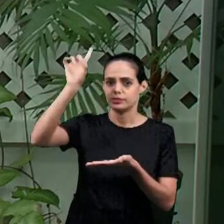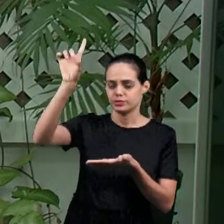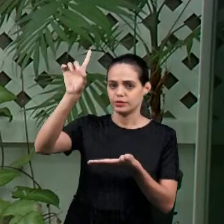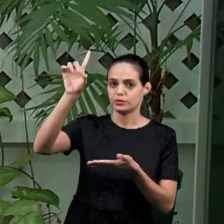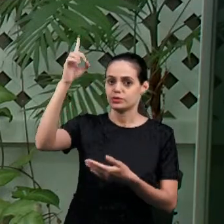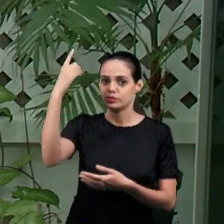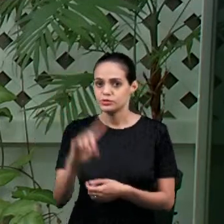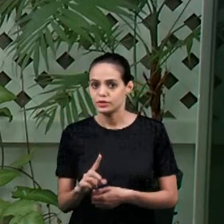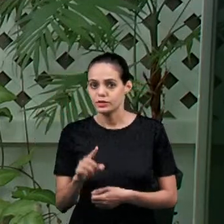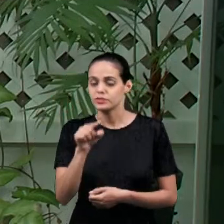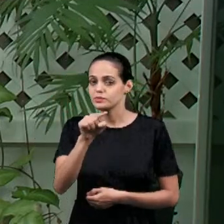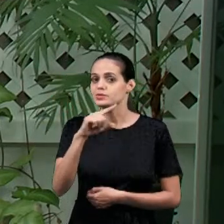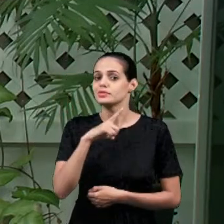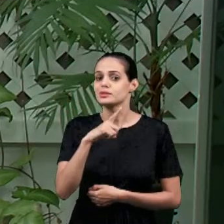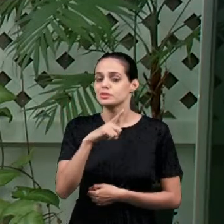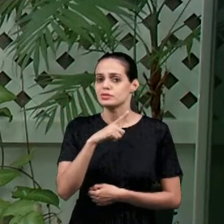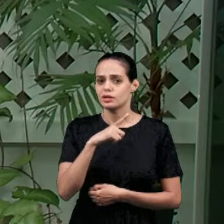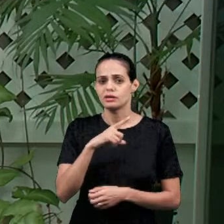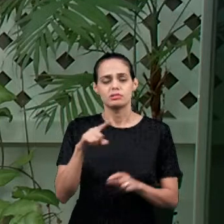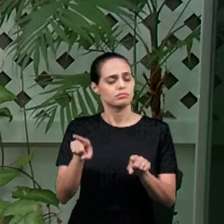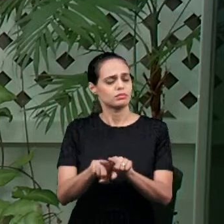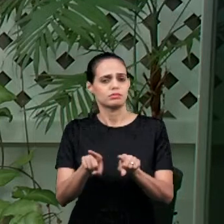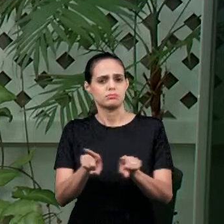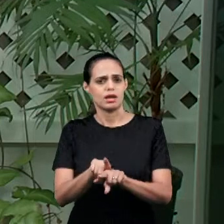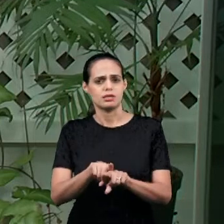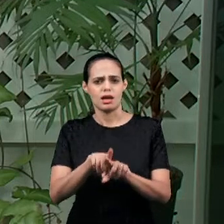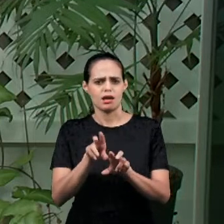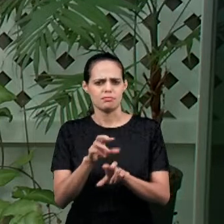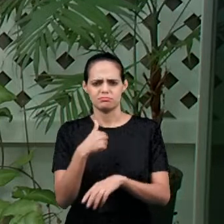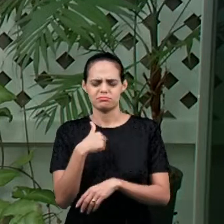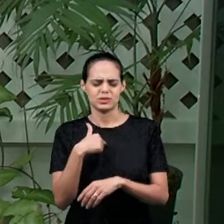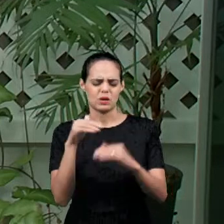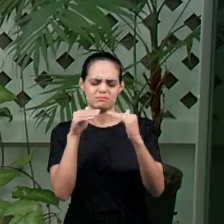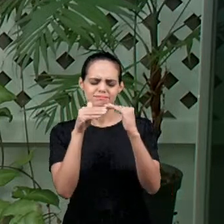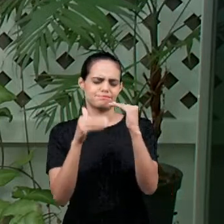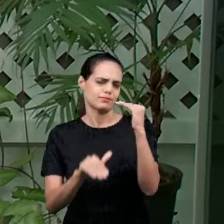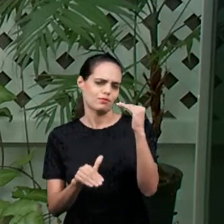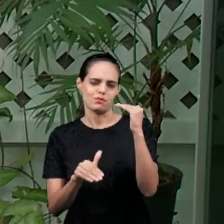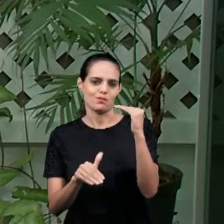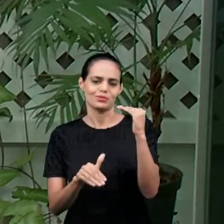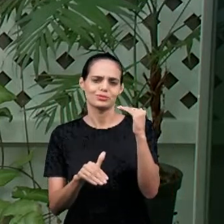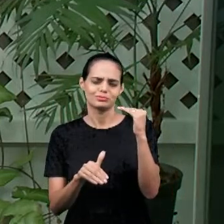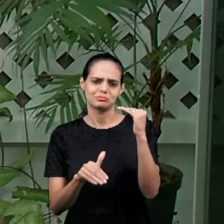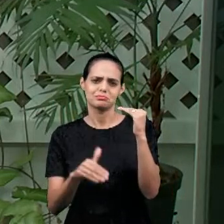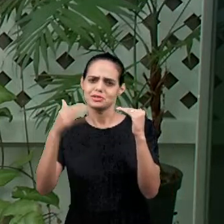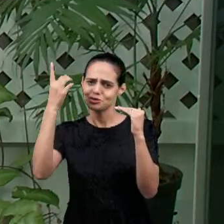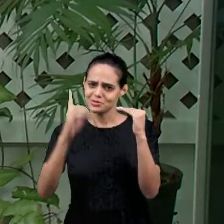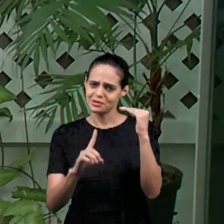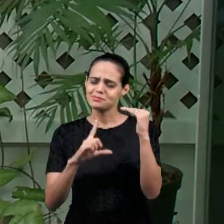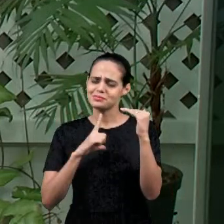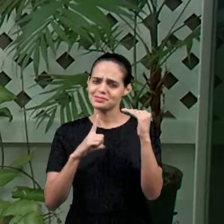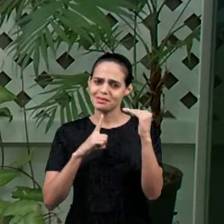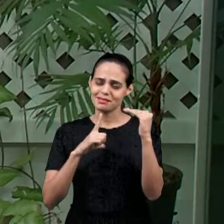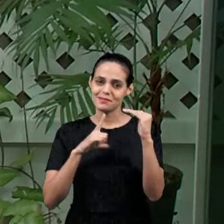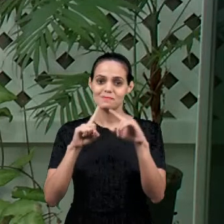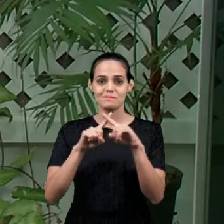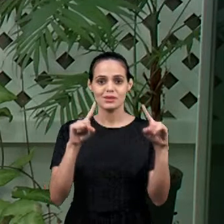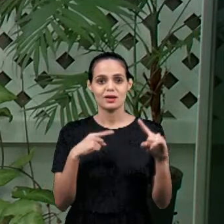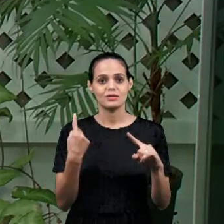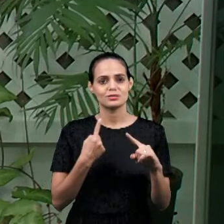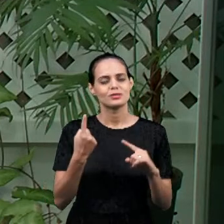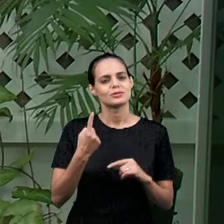têm até de discordar das respostas que nós damos aqui. No entanto, nisso aí nós vemos um